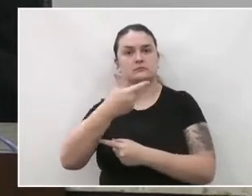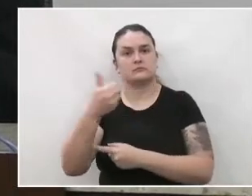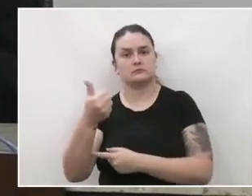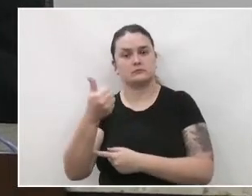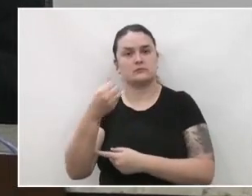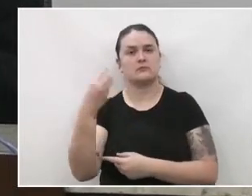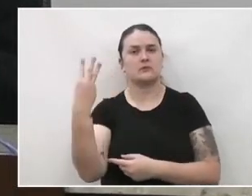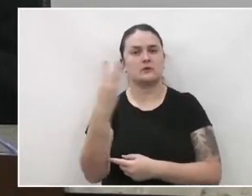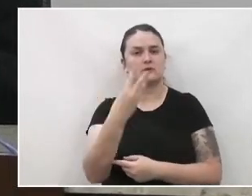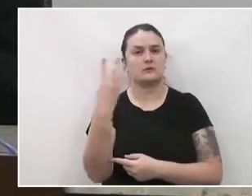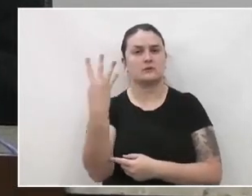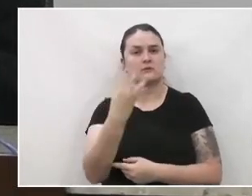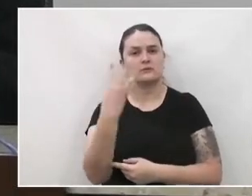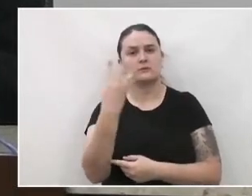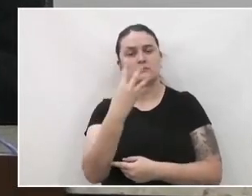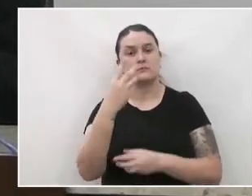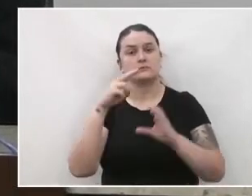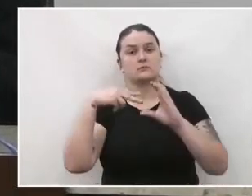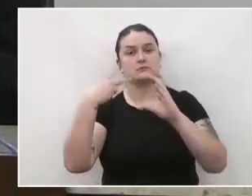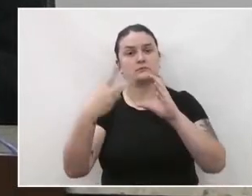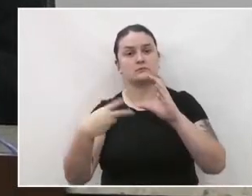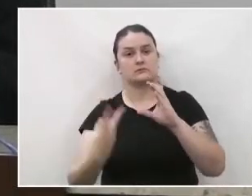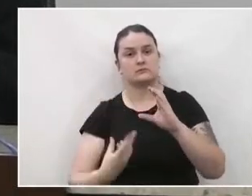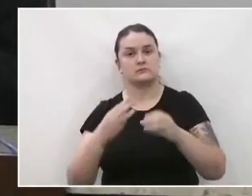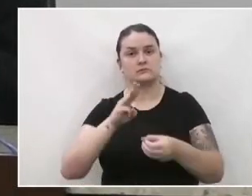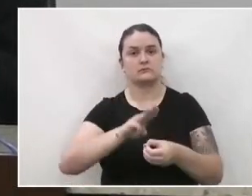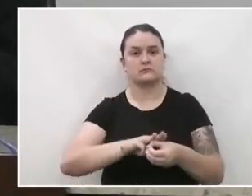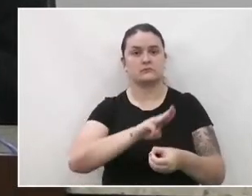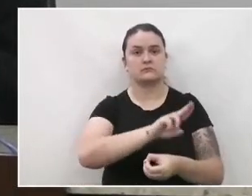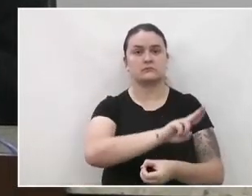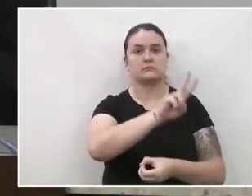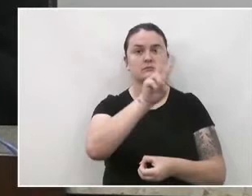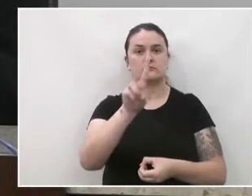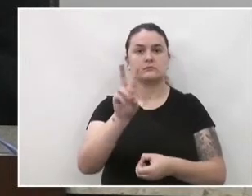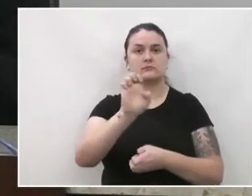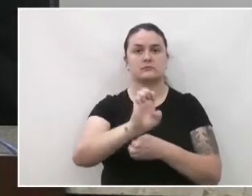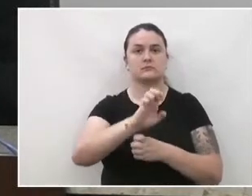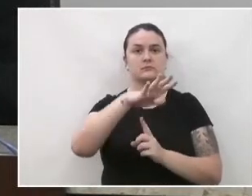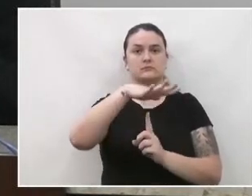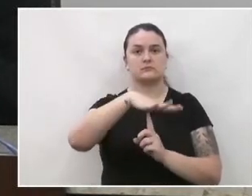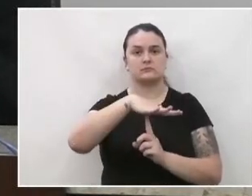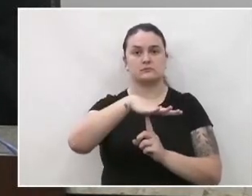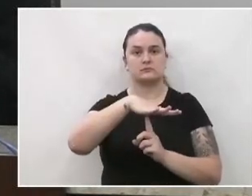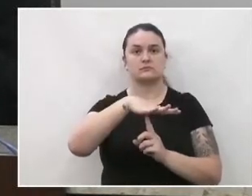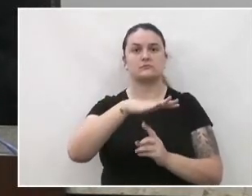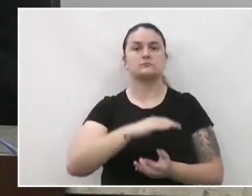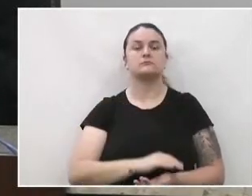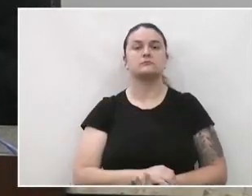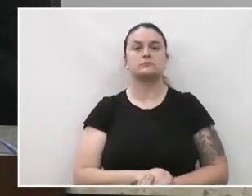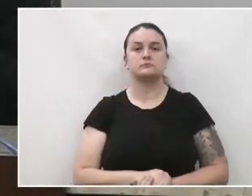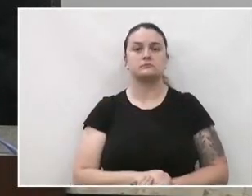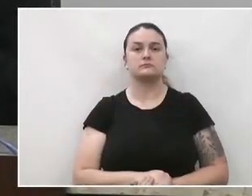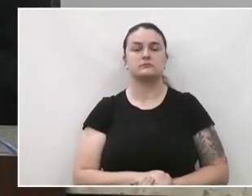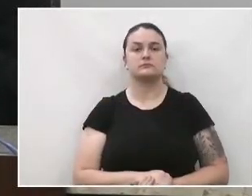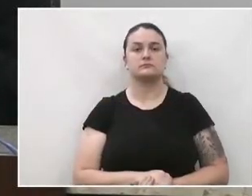da 34ª Legislatura da Câmara Municipal de União da Vitória, Estado do Paraná.